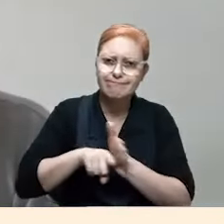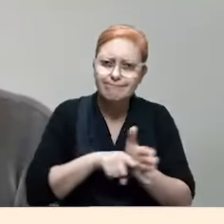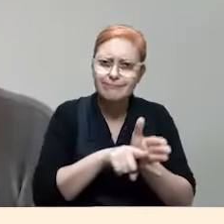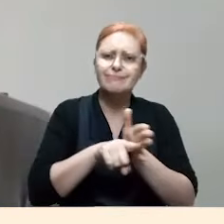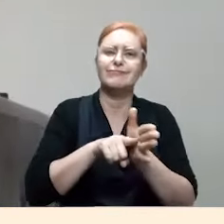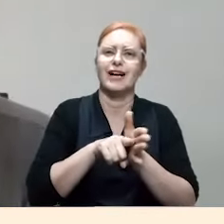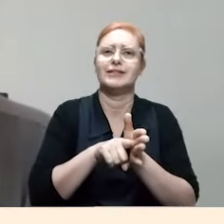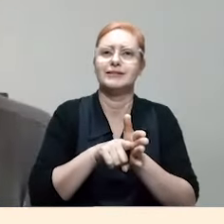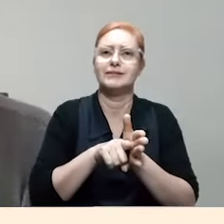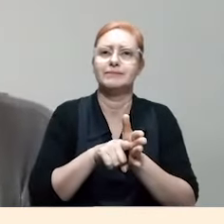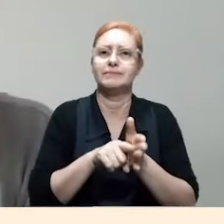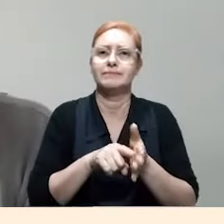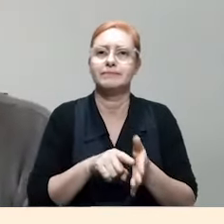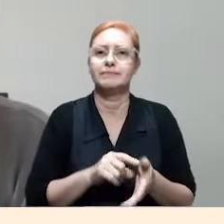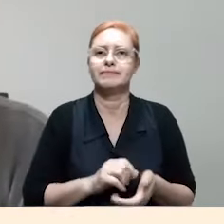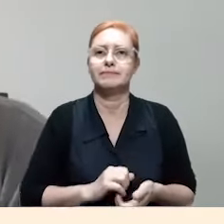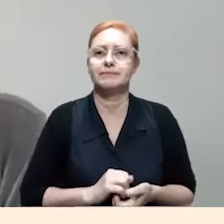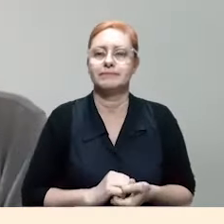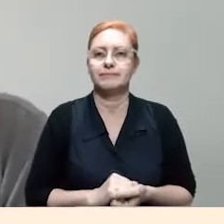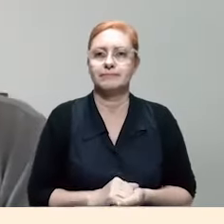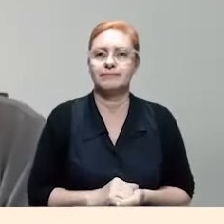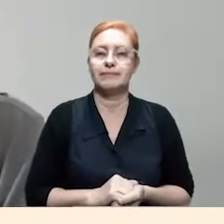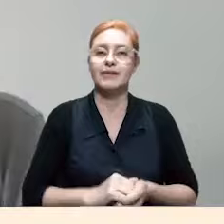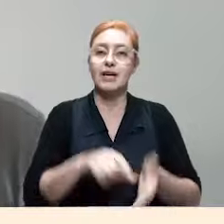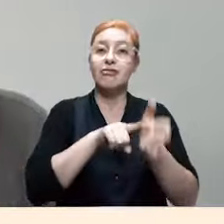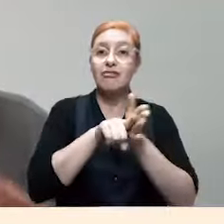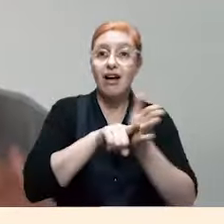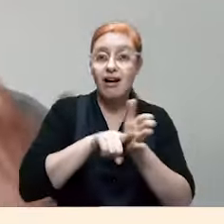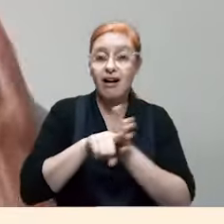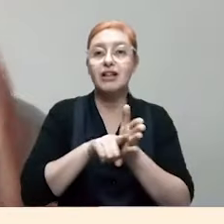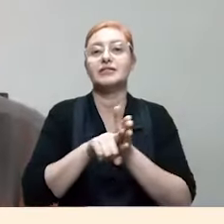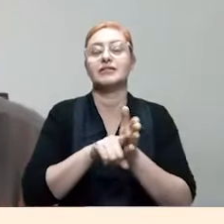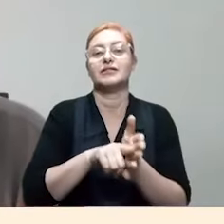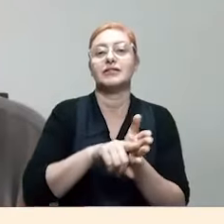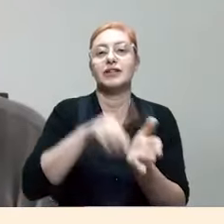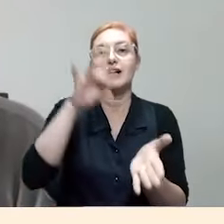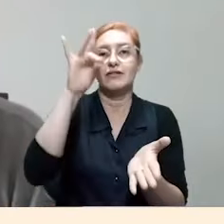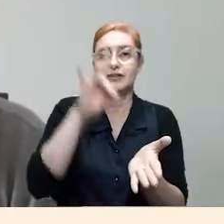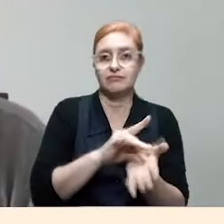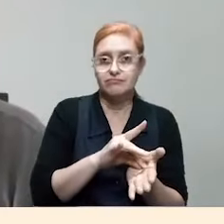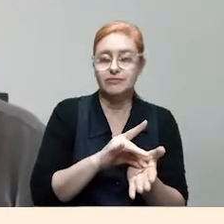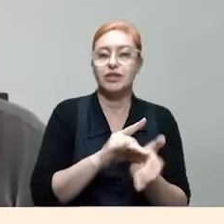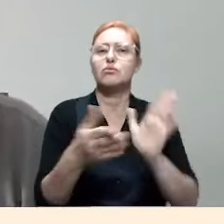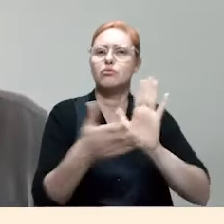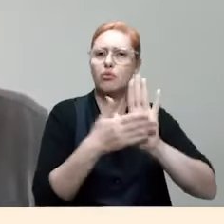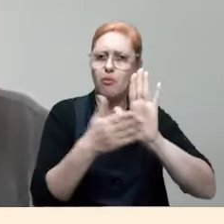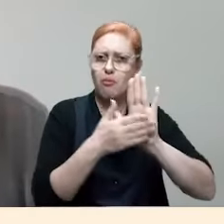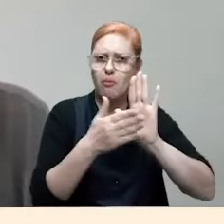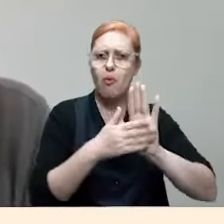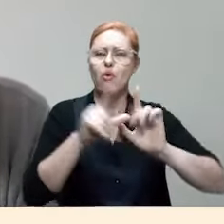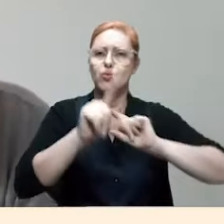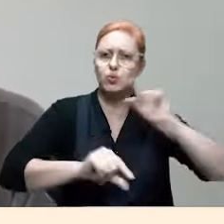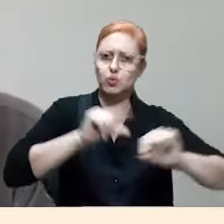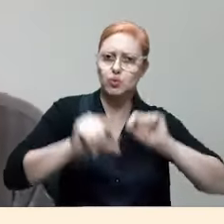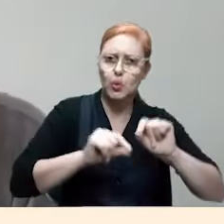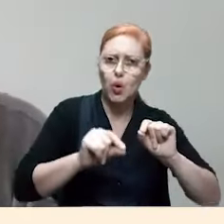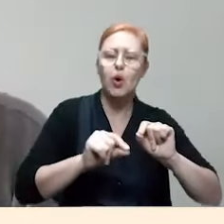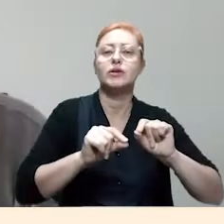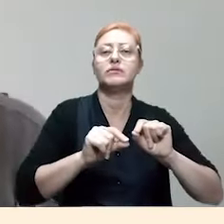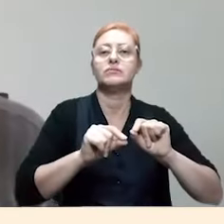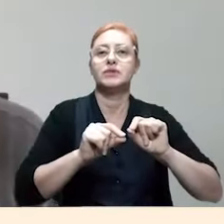acho que ela é atual, apesar dos anos que passaram, ela faz uma análise da realidade, ela